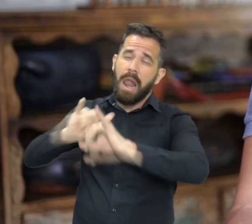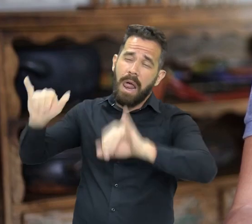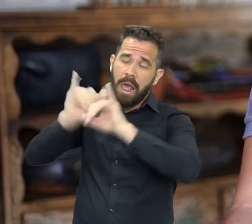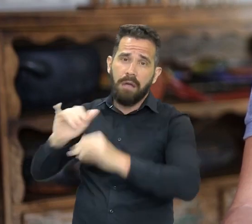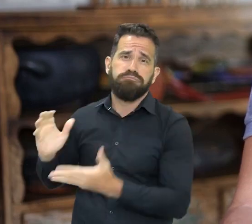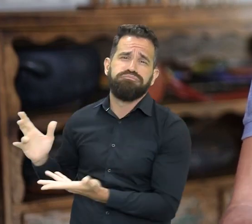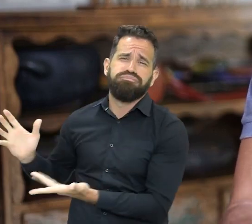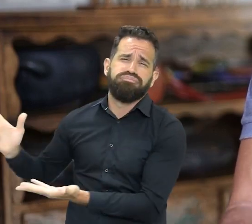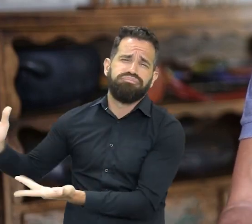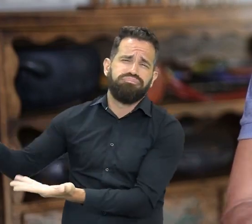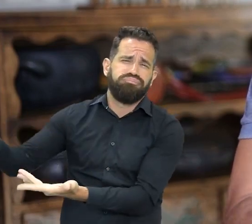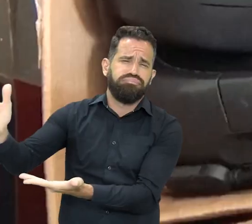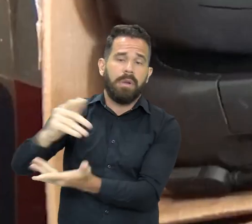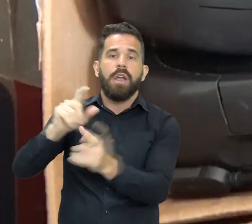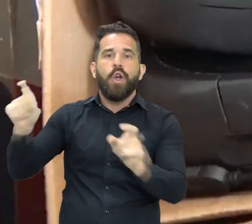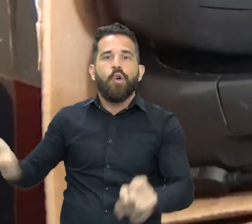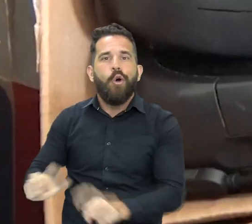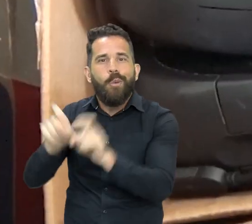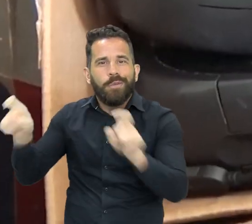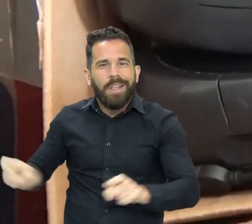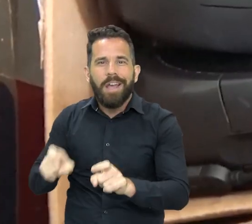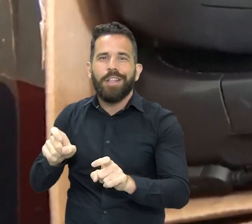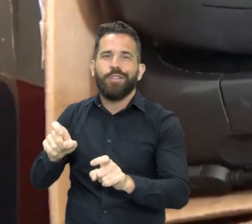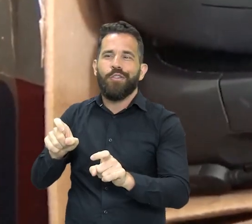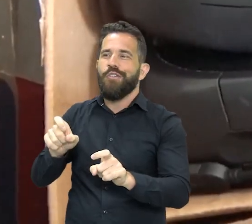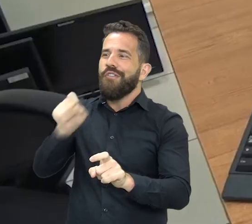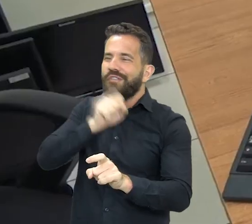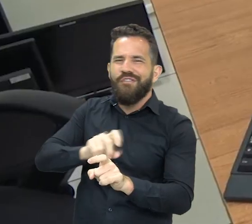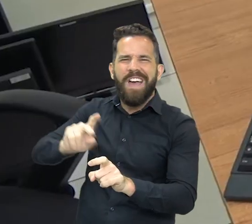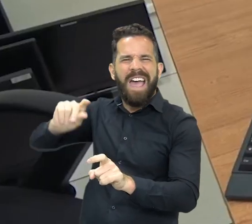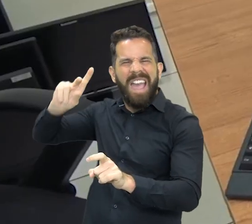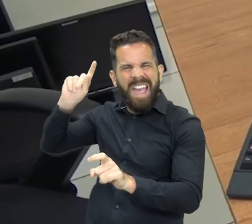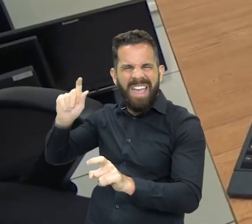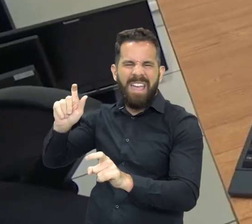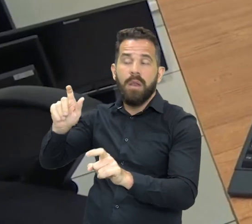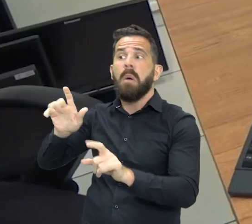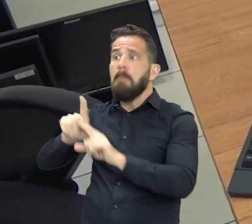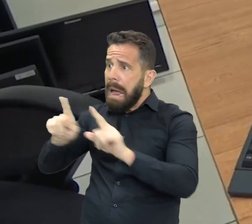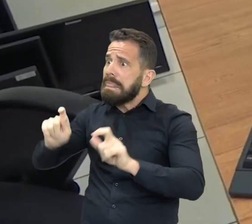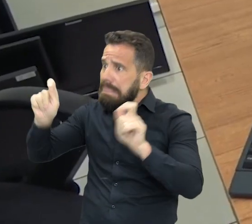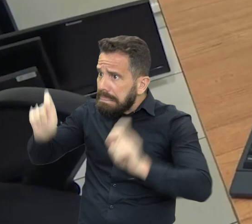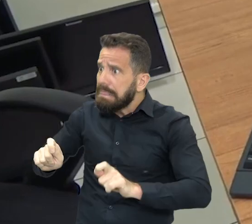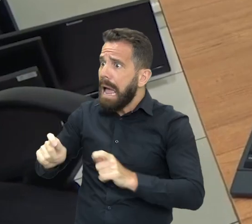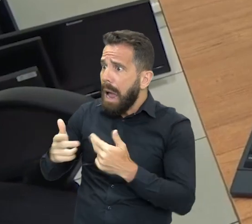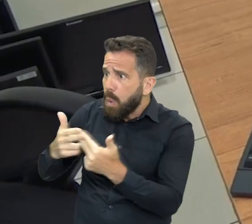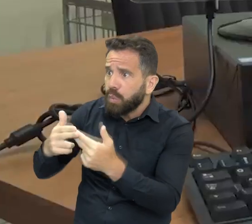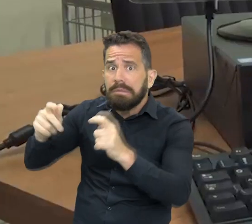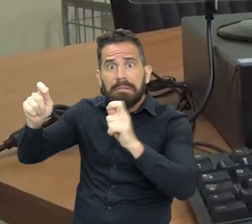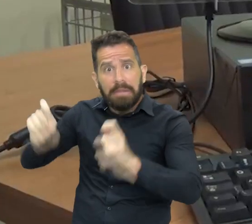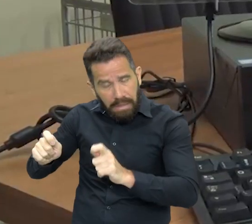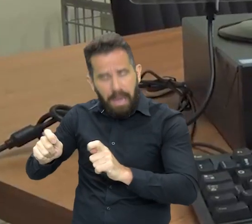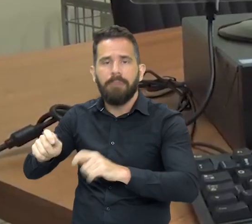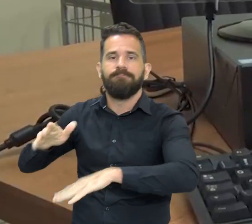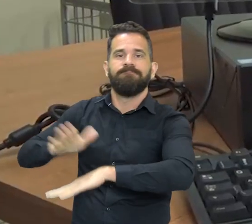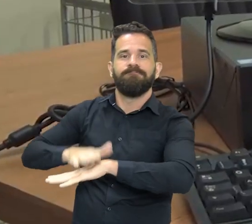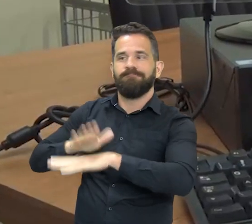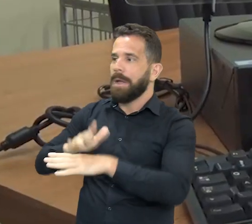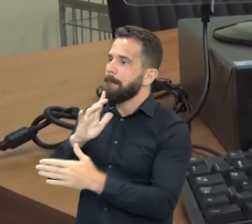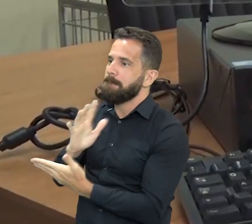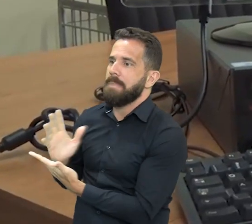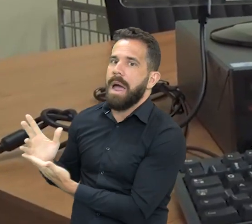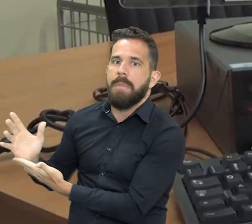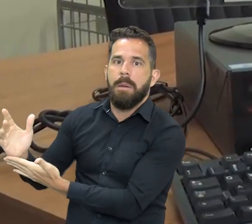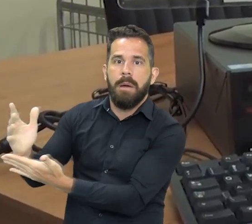ele arrecadou os computadores já em desuso, mas que era utilizável,